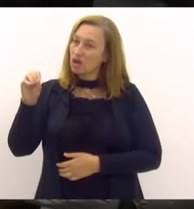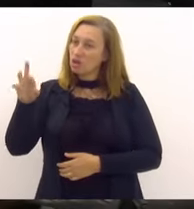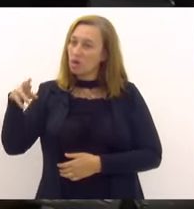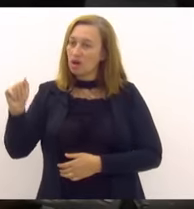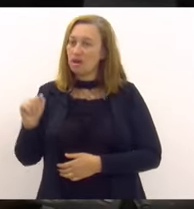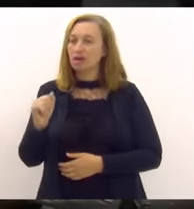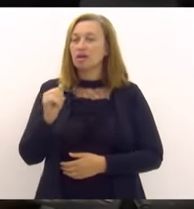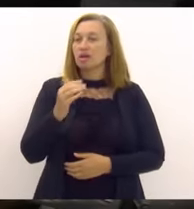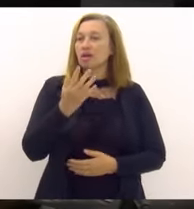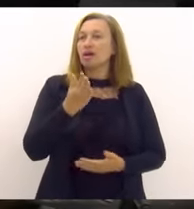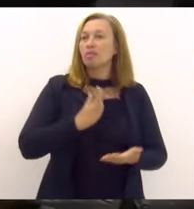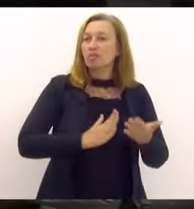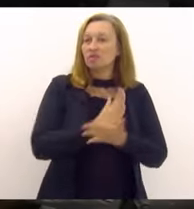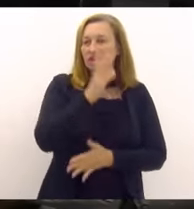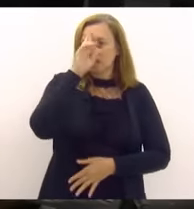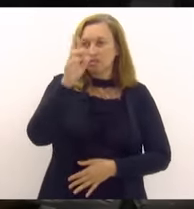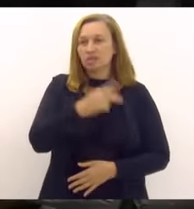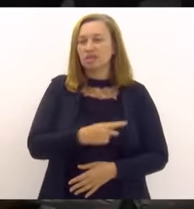Presidente, favorável.